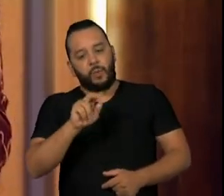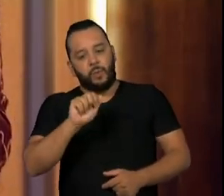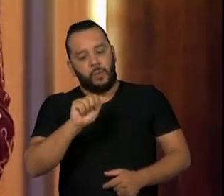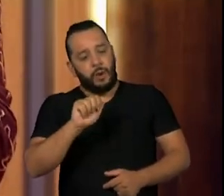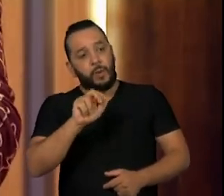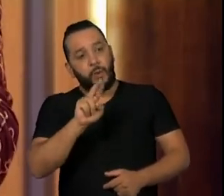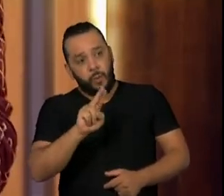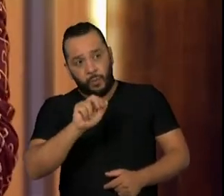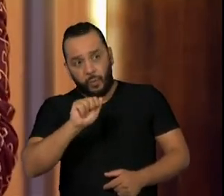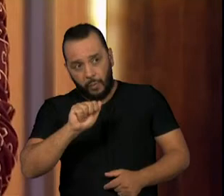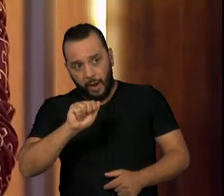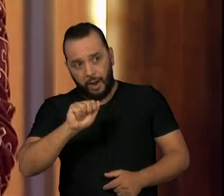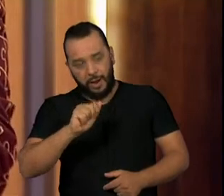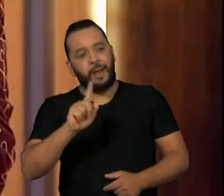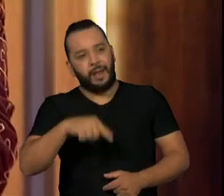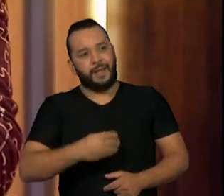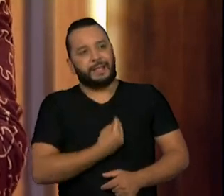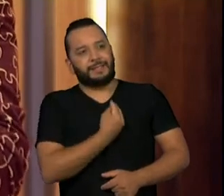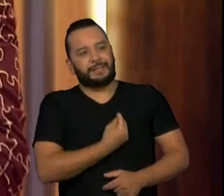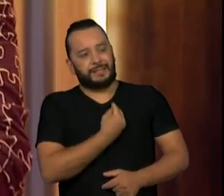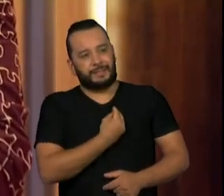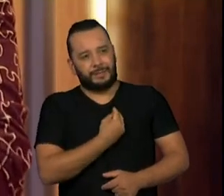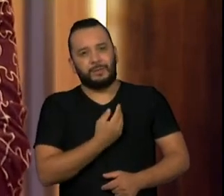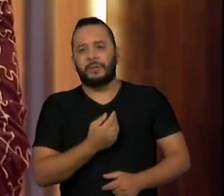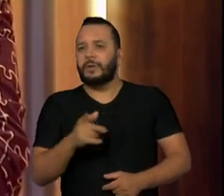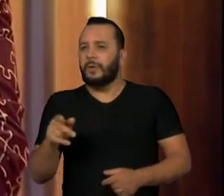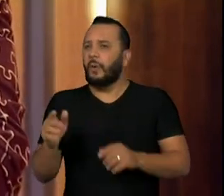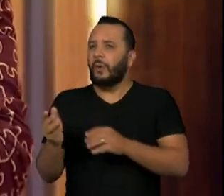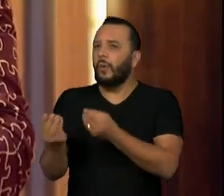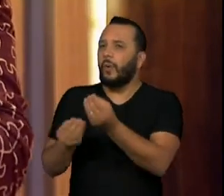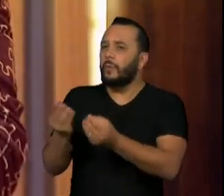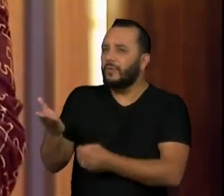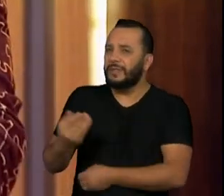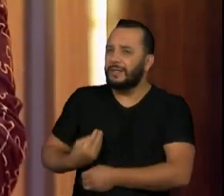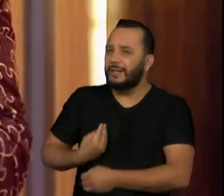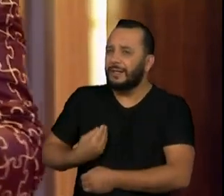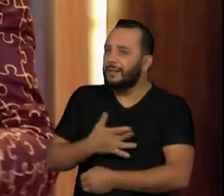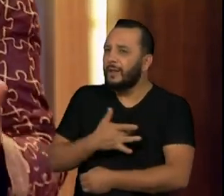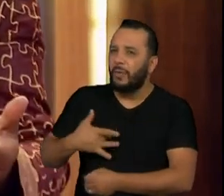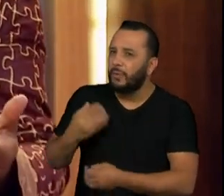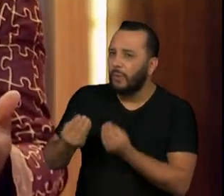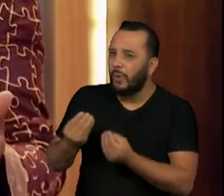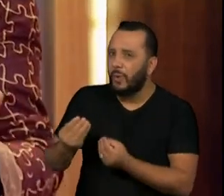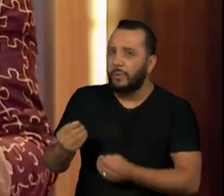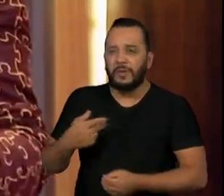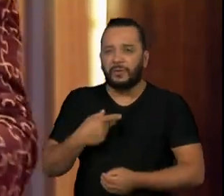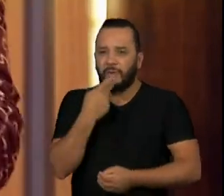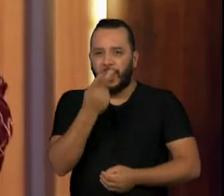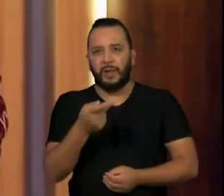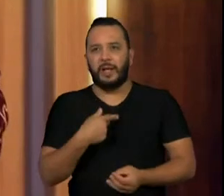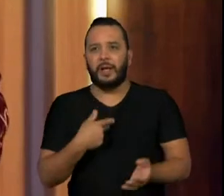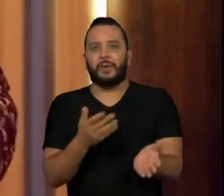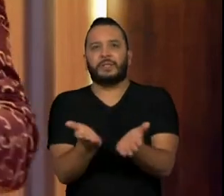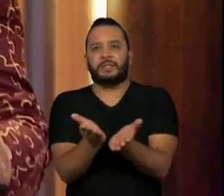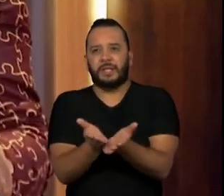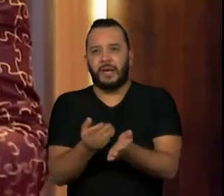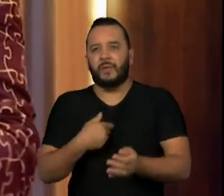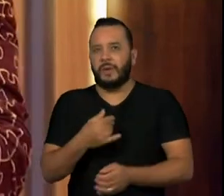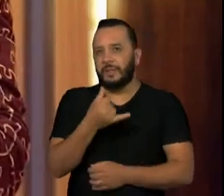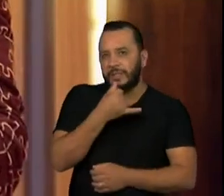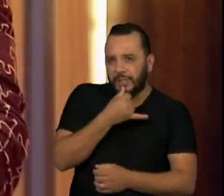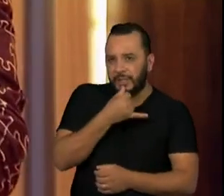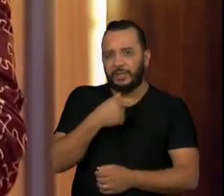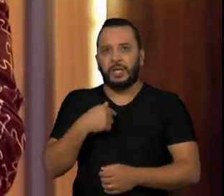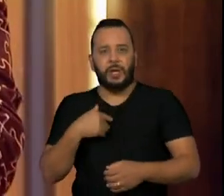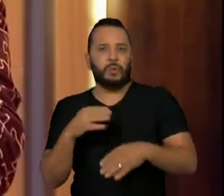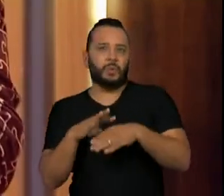veja que poesia. Eu lhe pergunto como você está e você não diz eu sou cristão, eu estou triste, eu estou feliz, eu